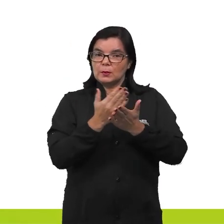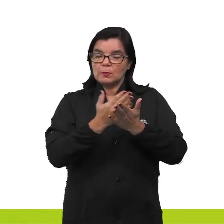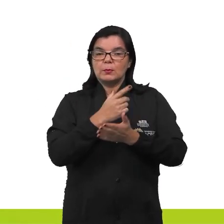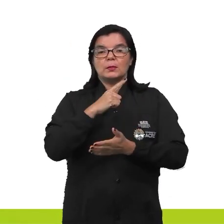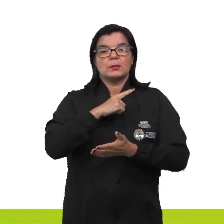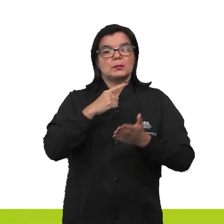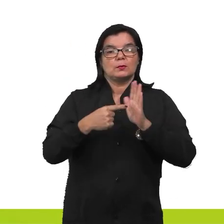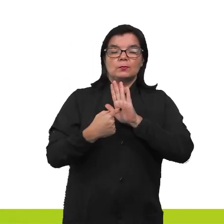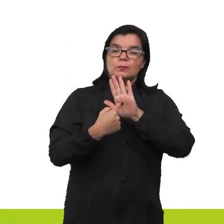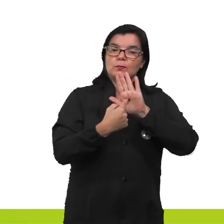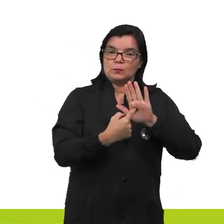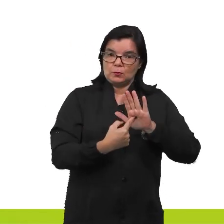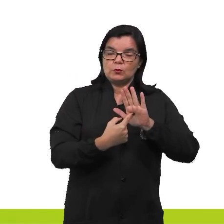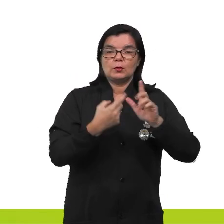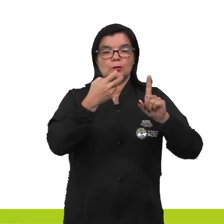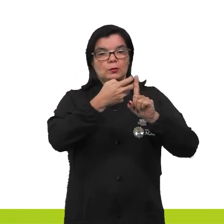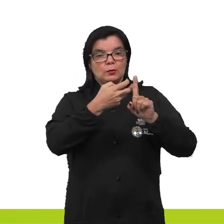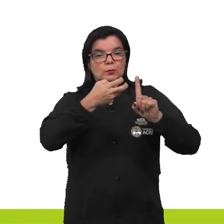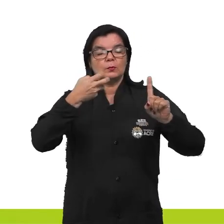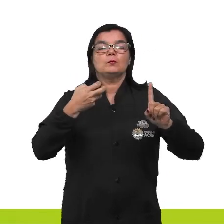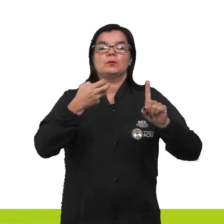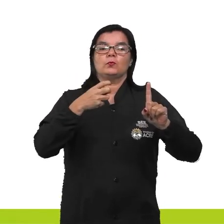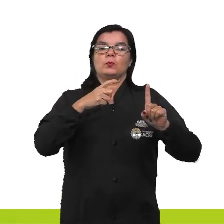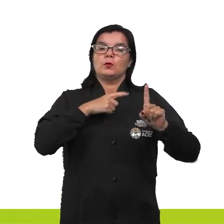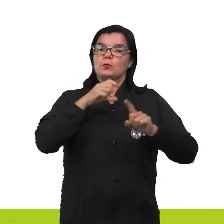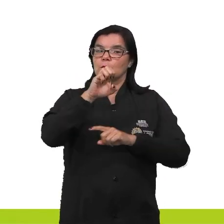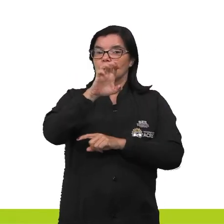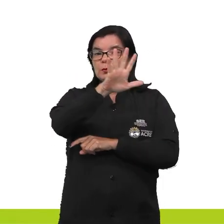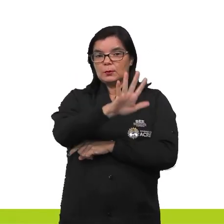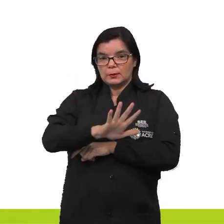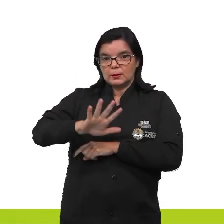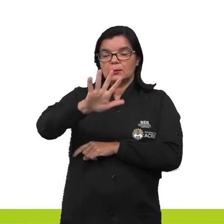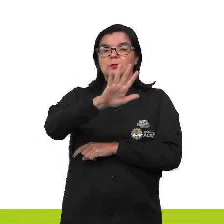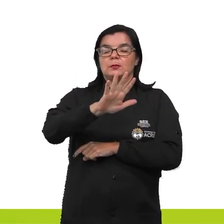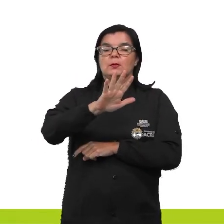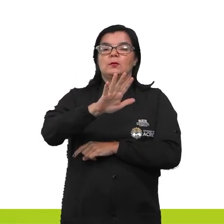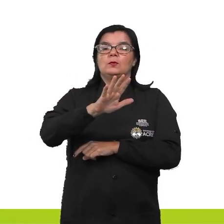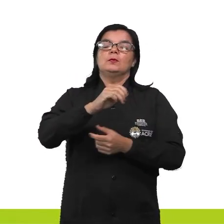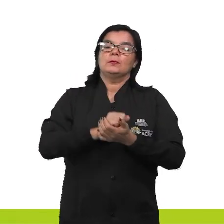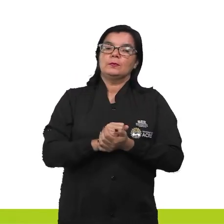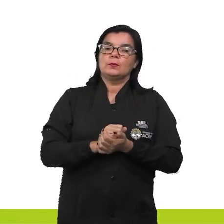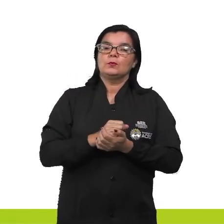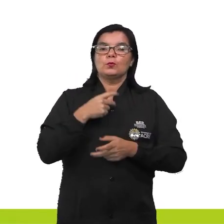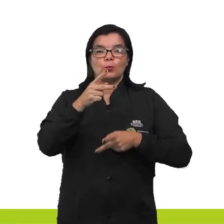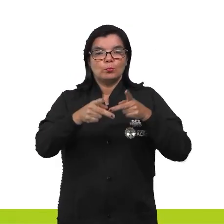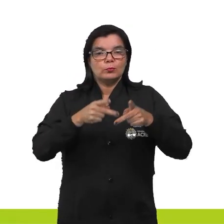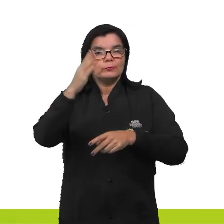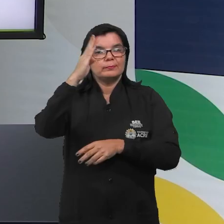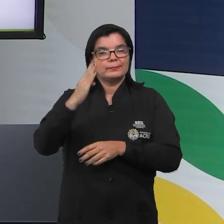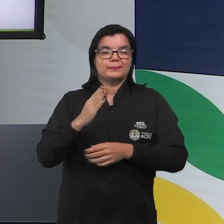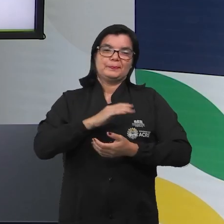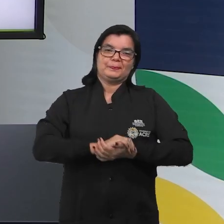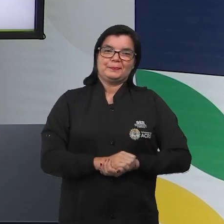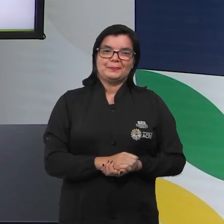tem a representação do indígena e dos europeus aí na constituição do povo